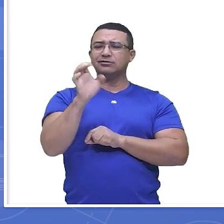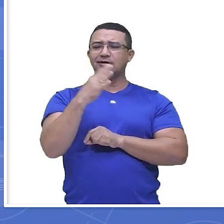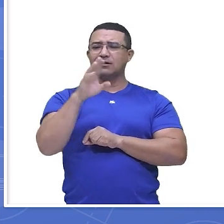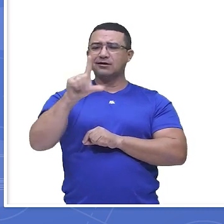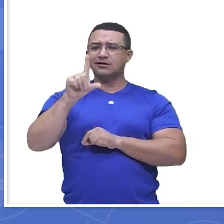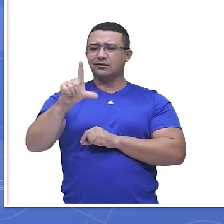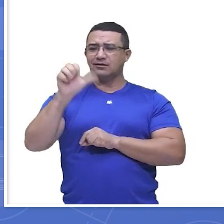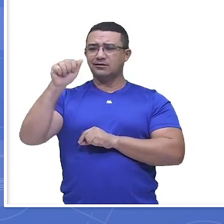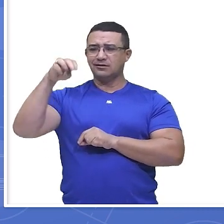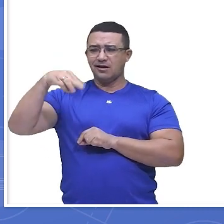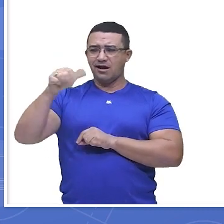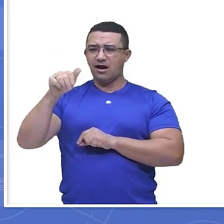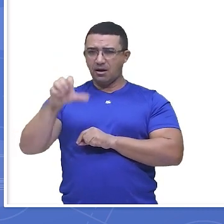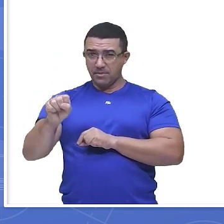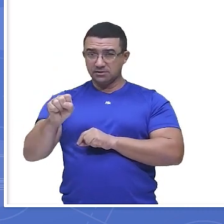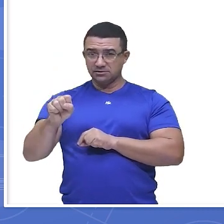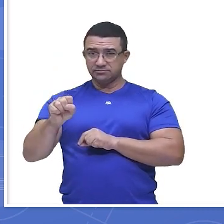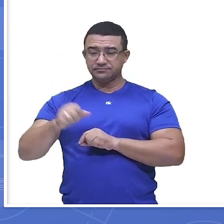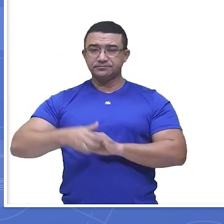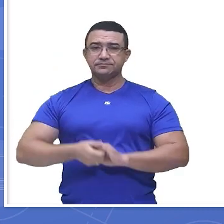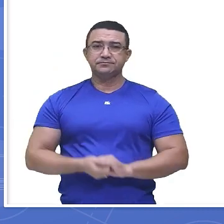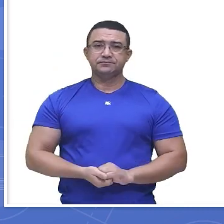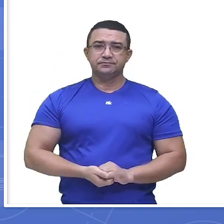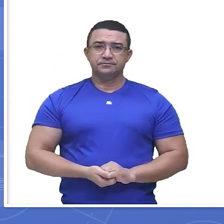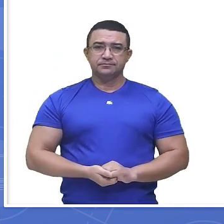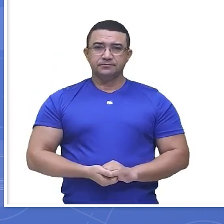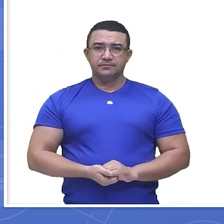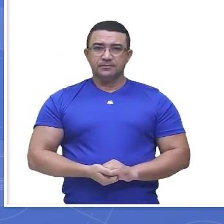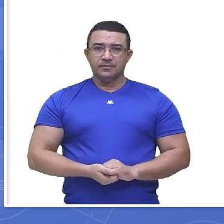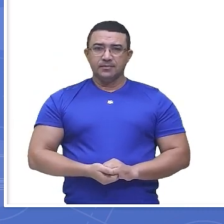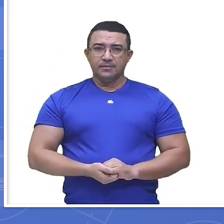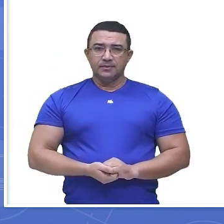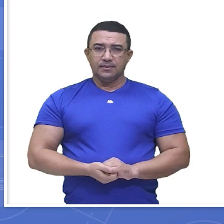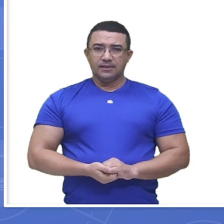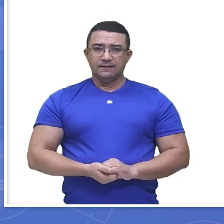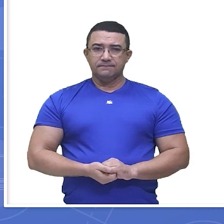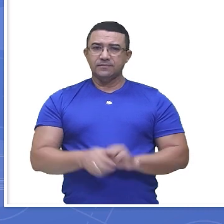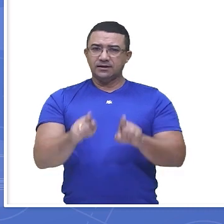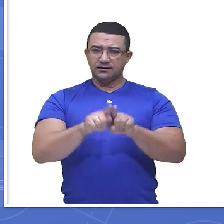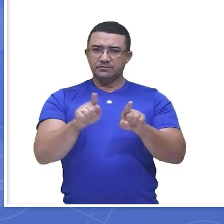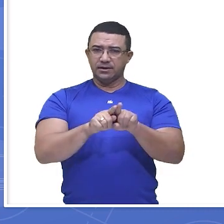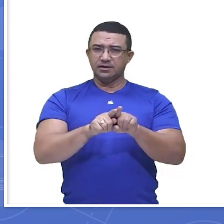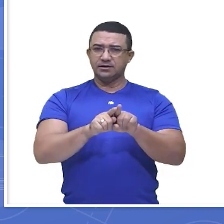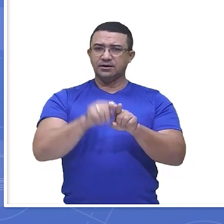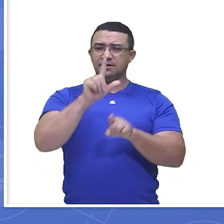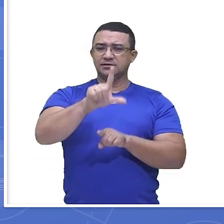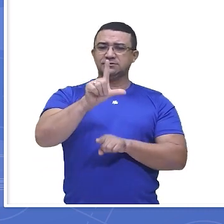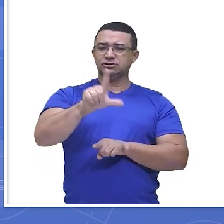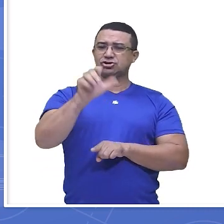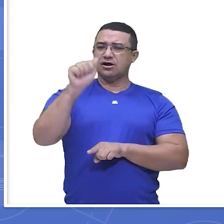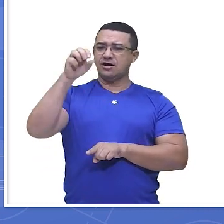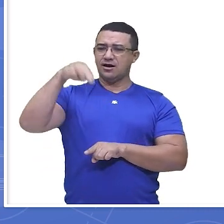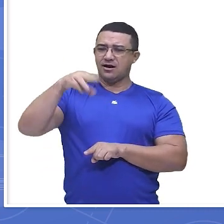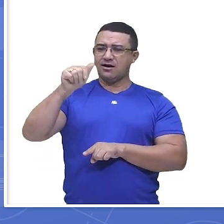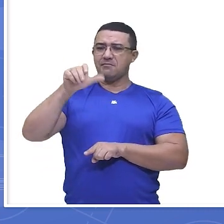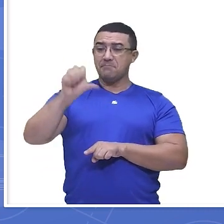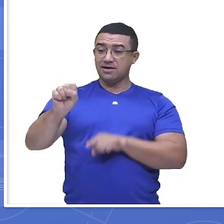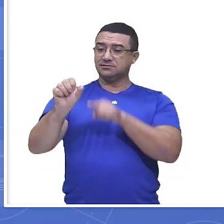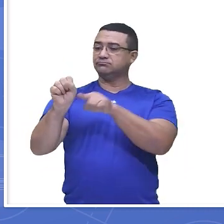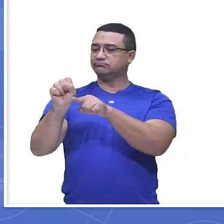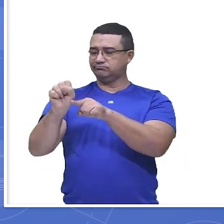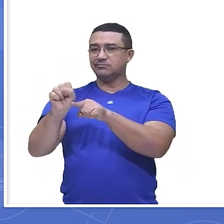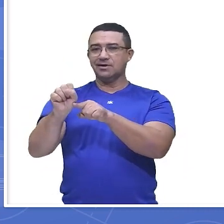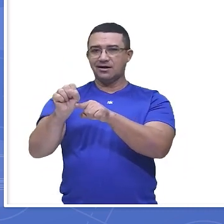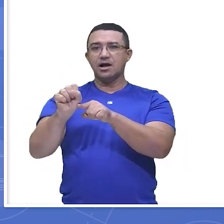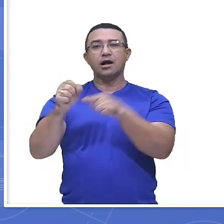bem aqui, na letra S. É a desinência da segunda pessoa de singular, ou seja, do